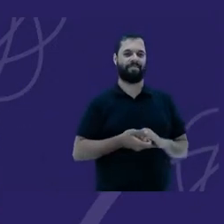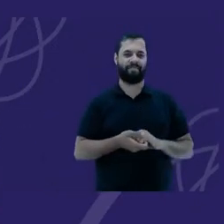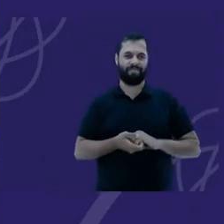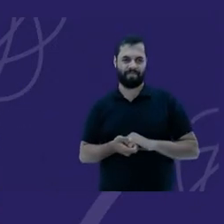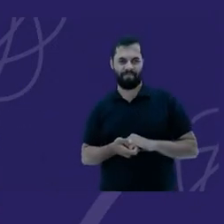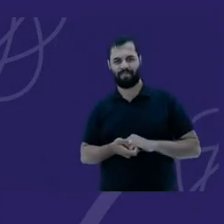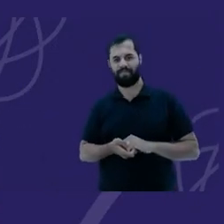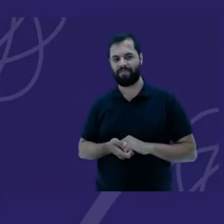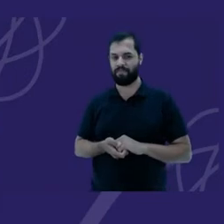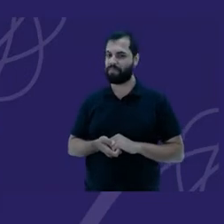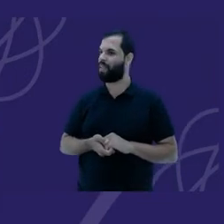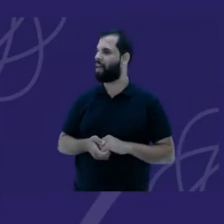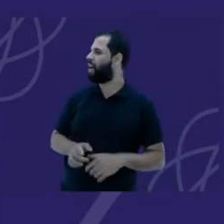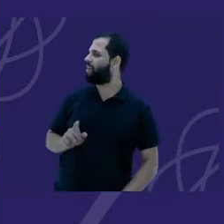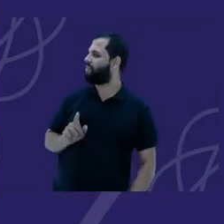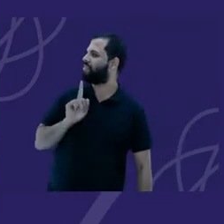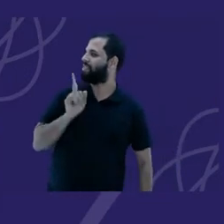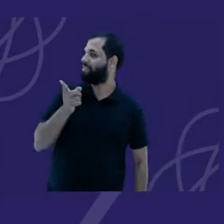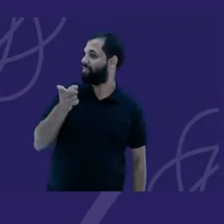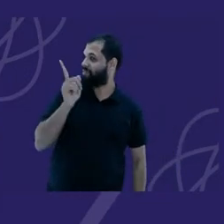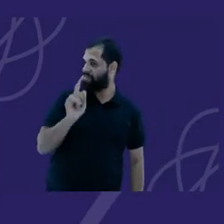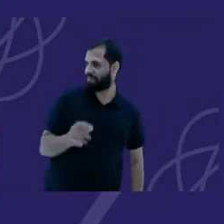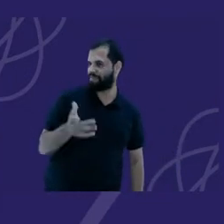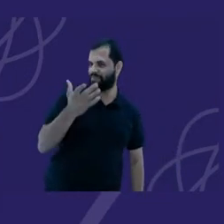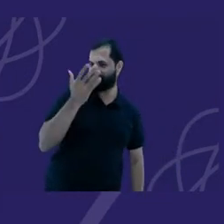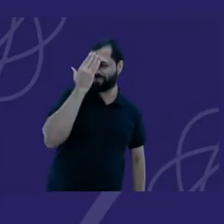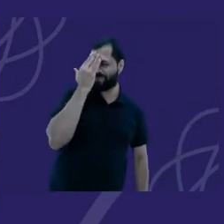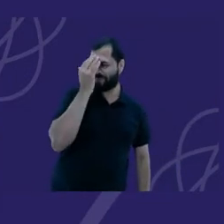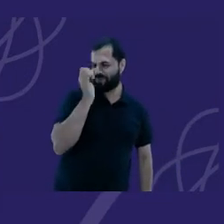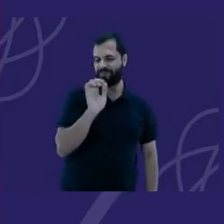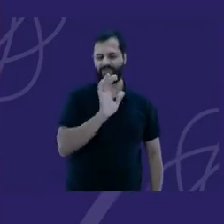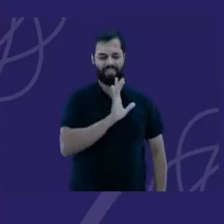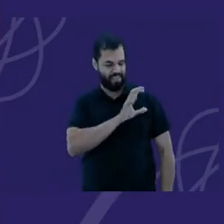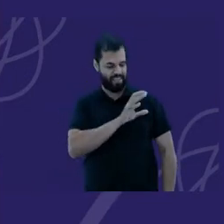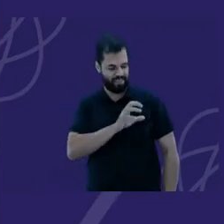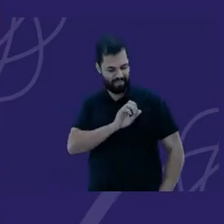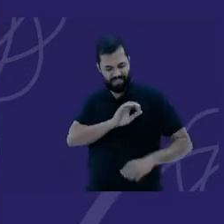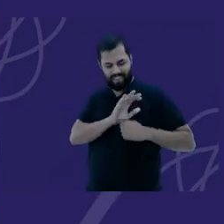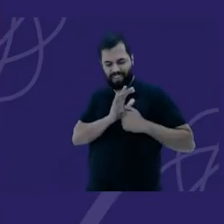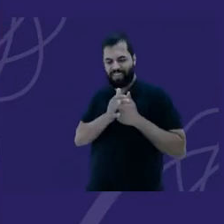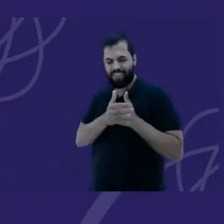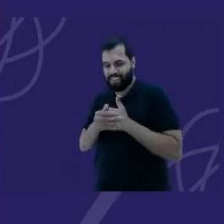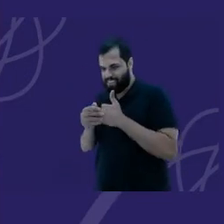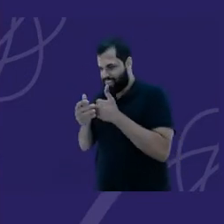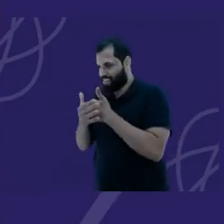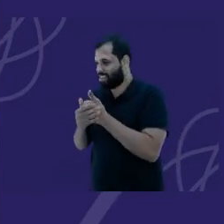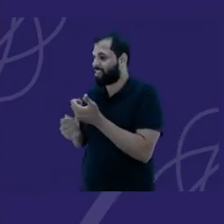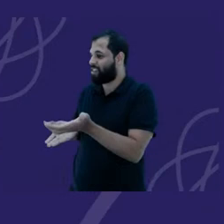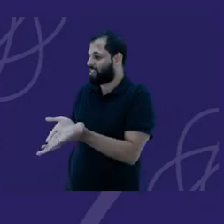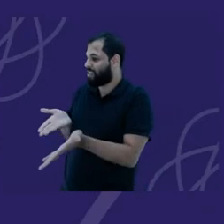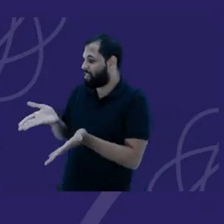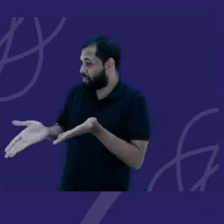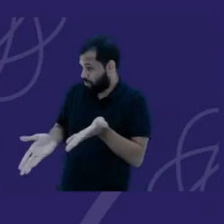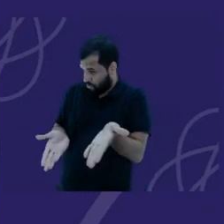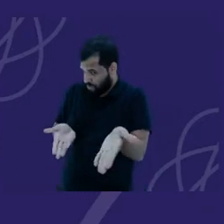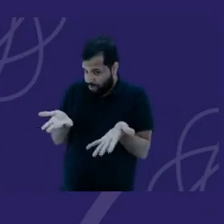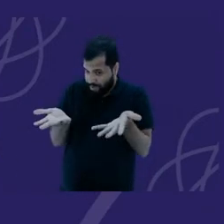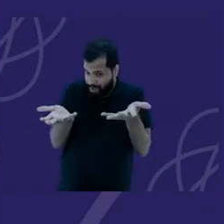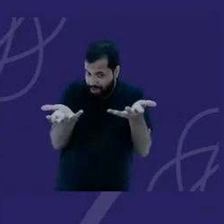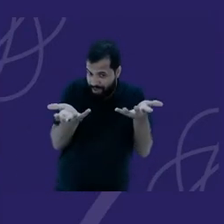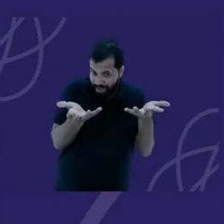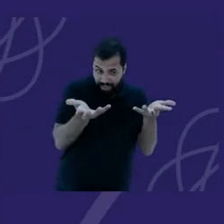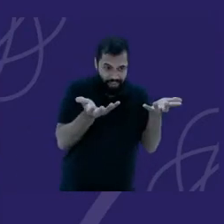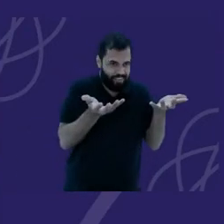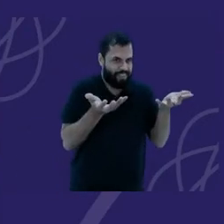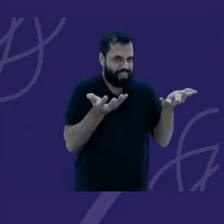Ah, se tu soubesses como eu sou tão carinhoso e muito, muito que te quero.